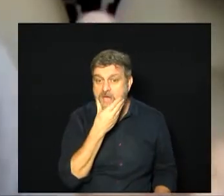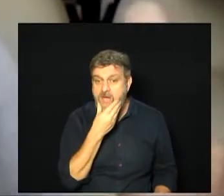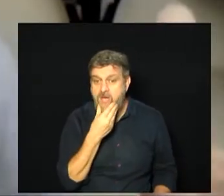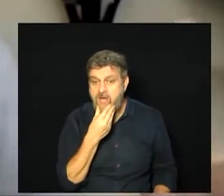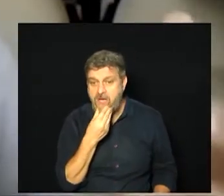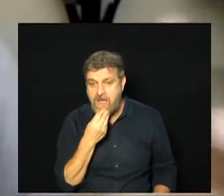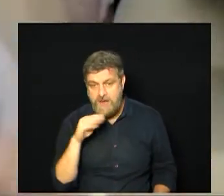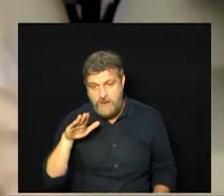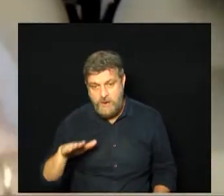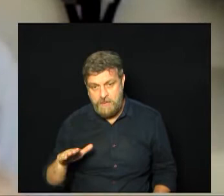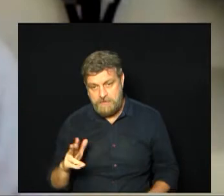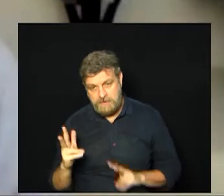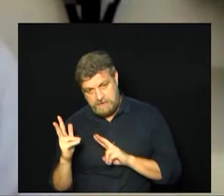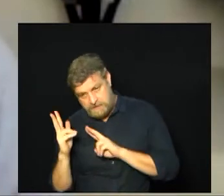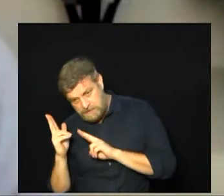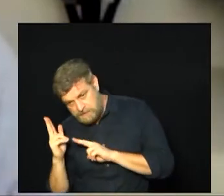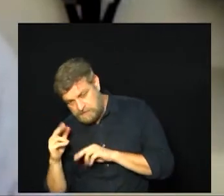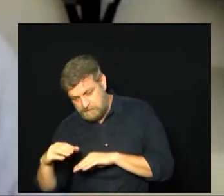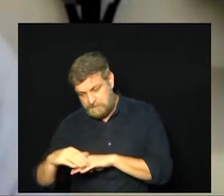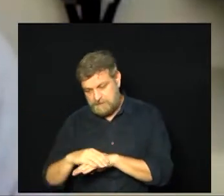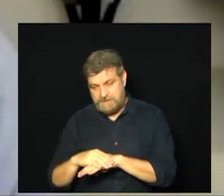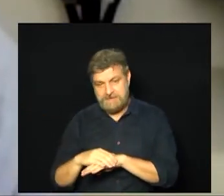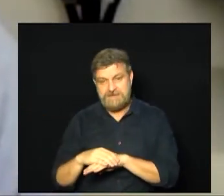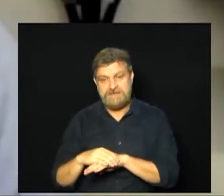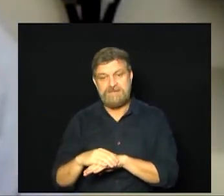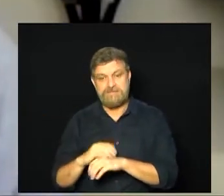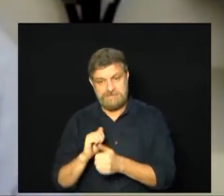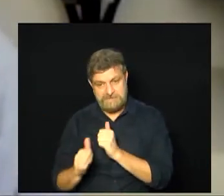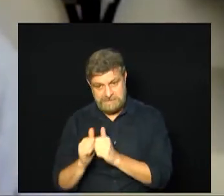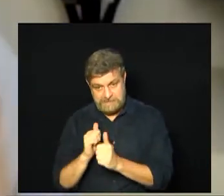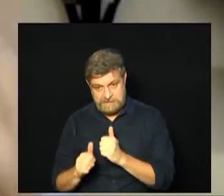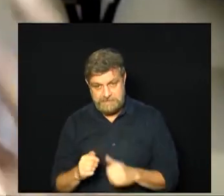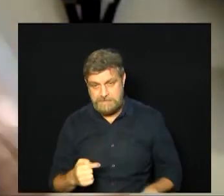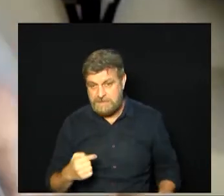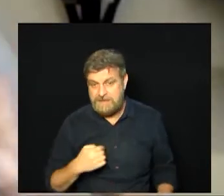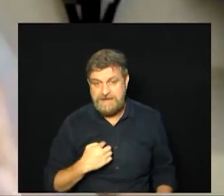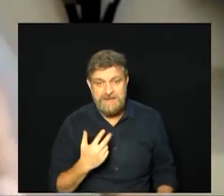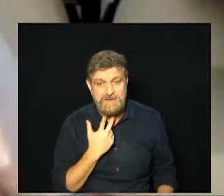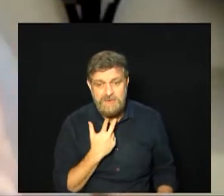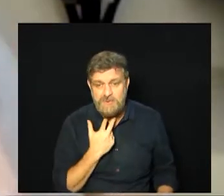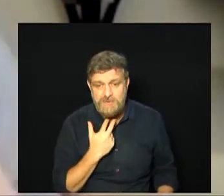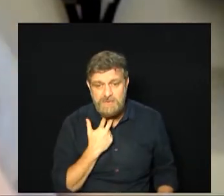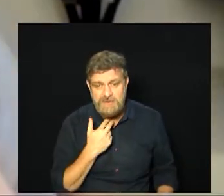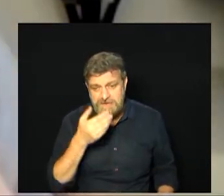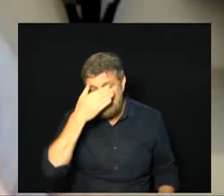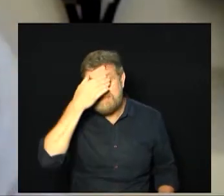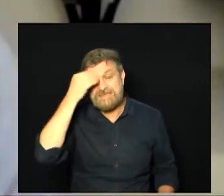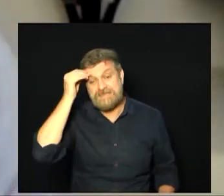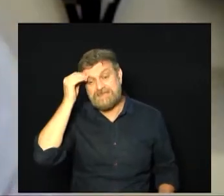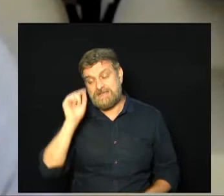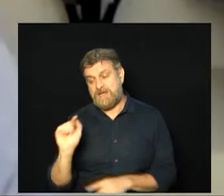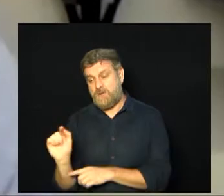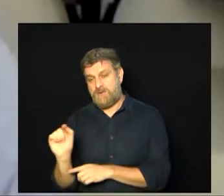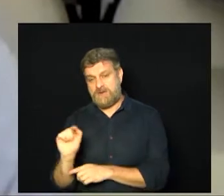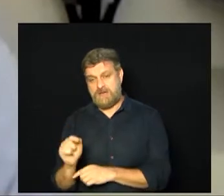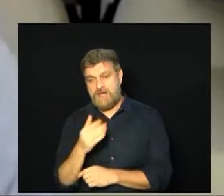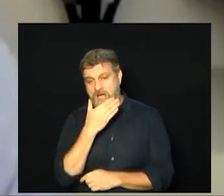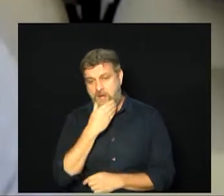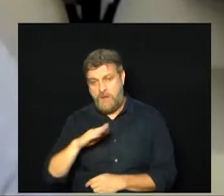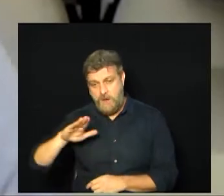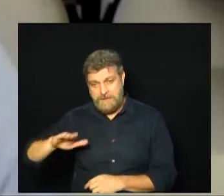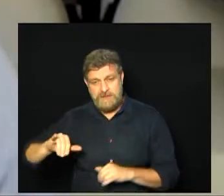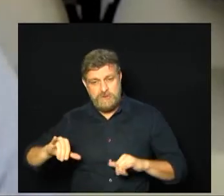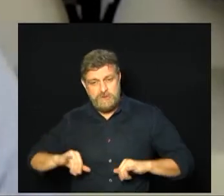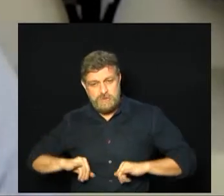de forma simbólica ou, às vezes, literal. Eu não posso deixar de mencionar aqui que esse menino que sofreu